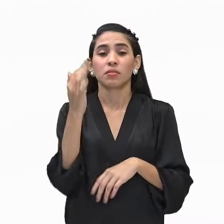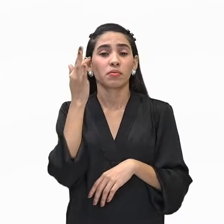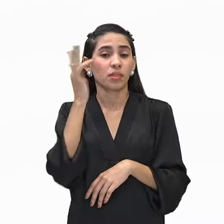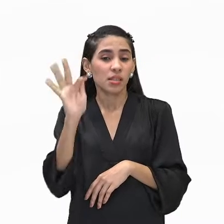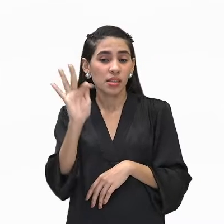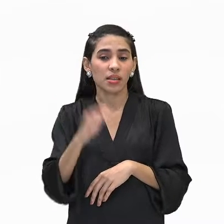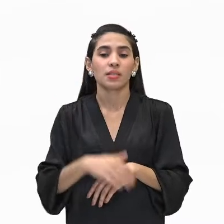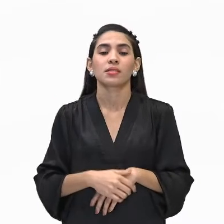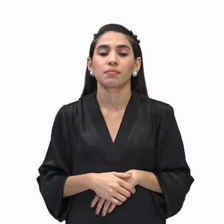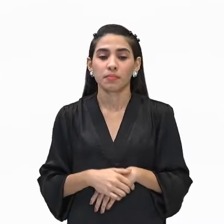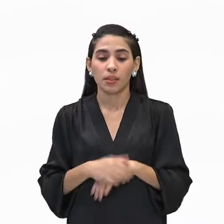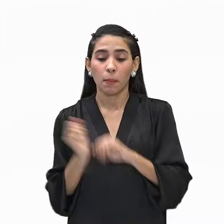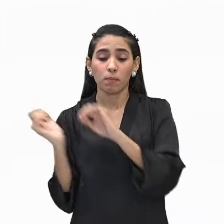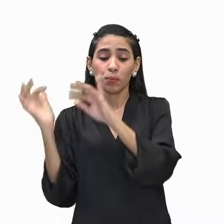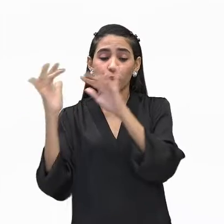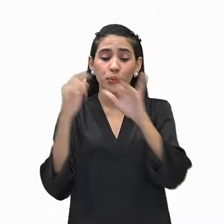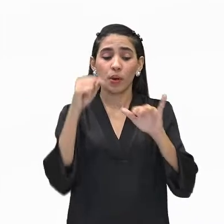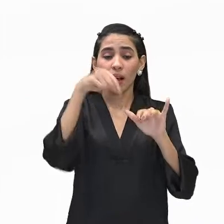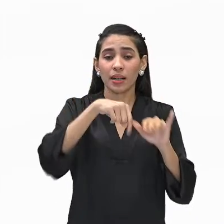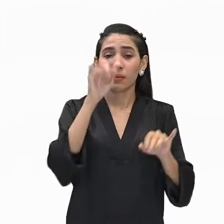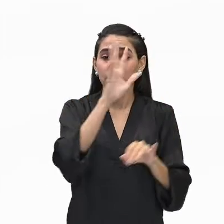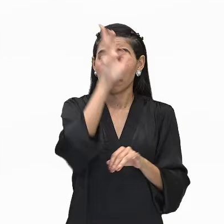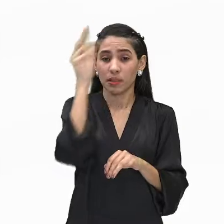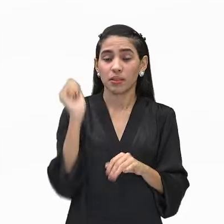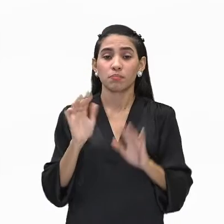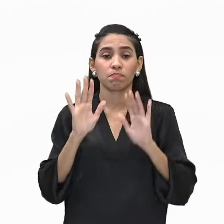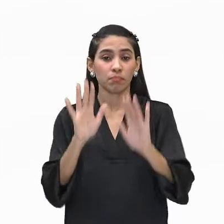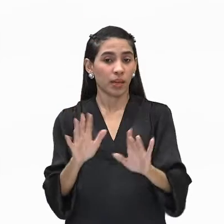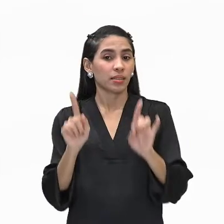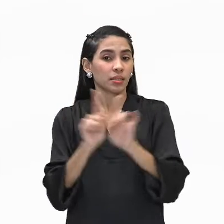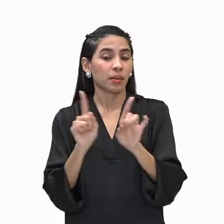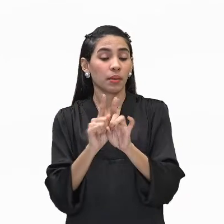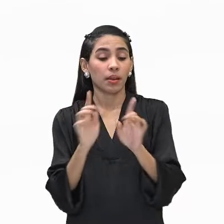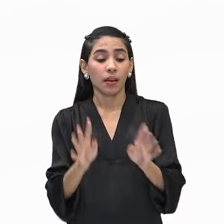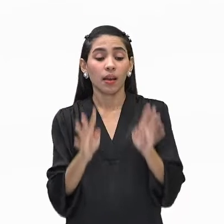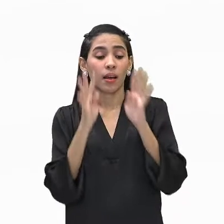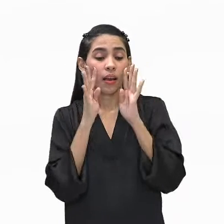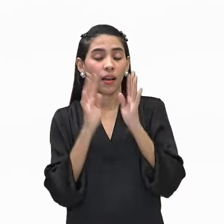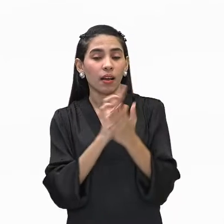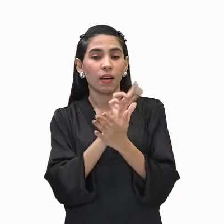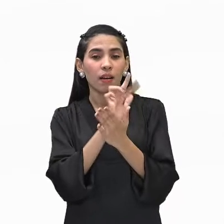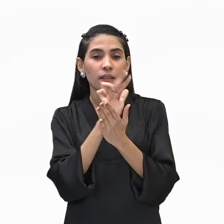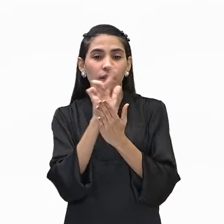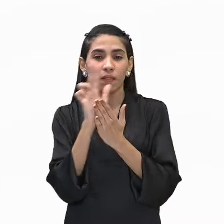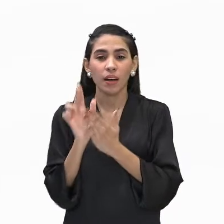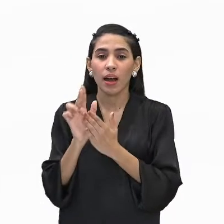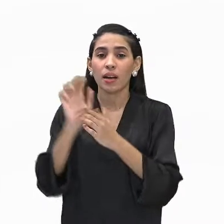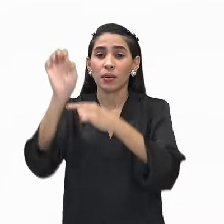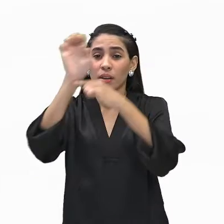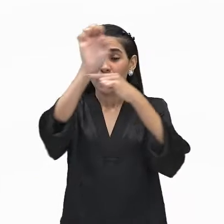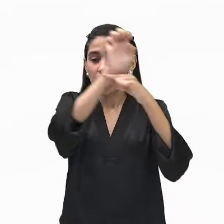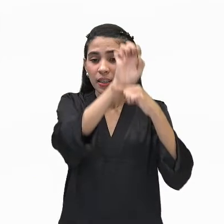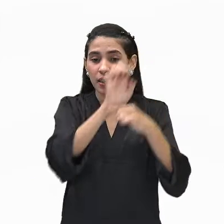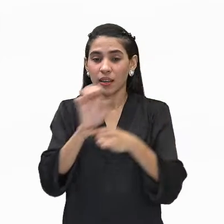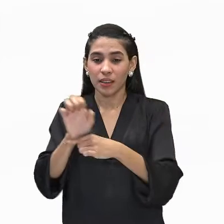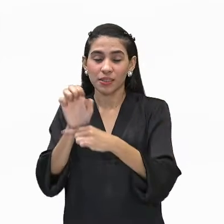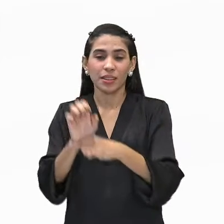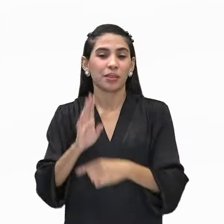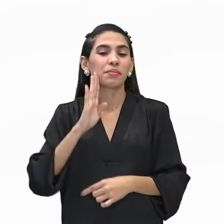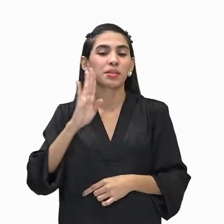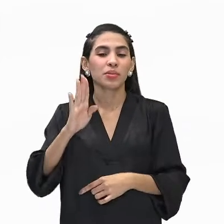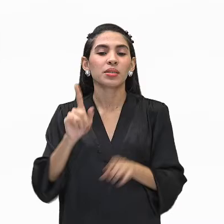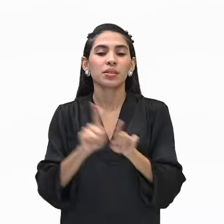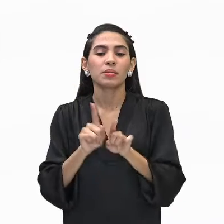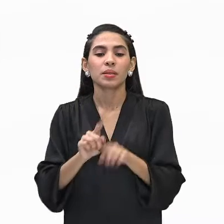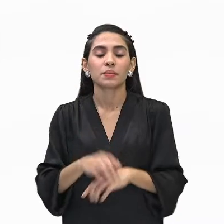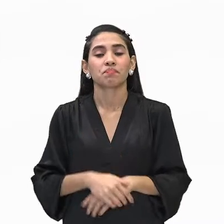que se deslocaram para cá. Mas atrai também imigrantes de vários estados do país, inclusive... Quem